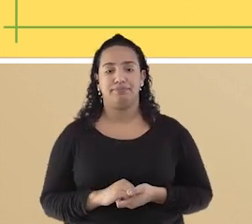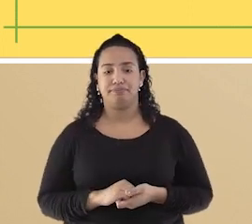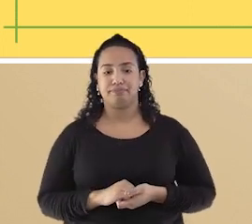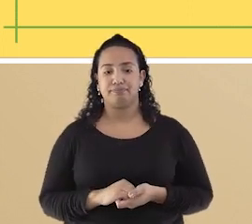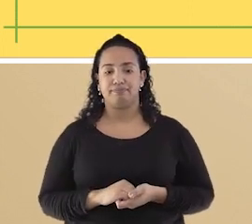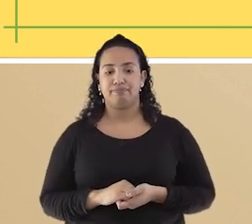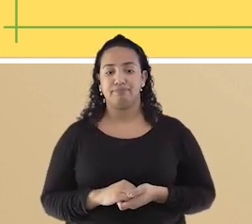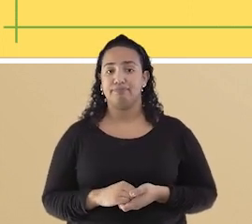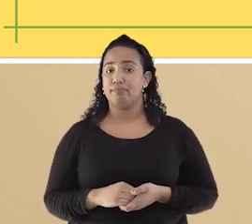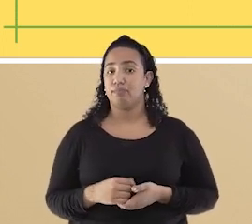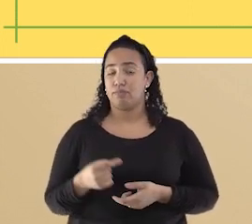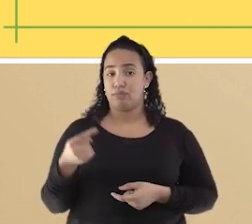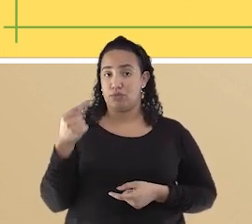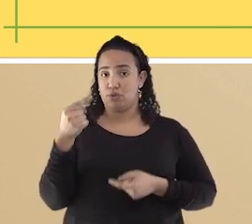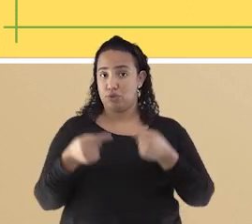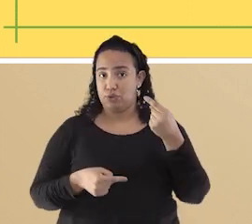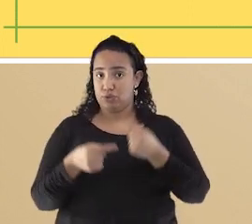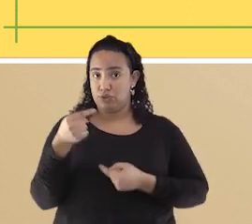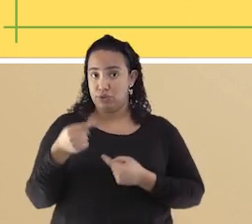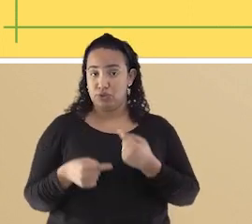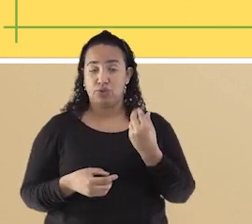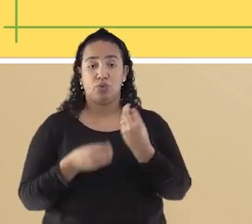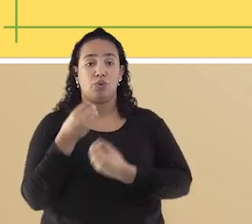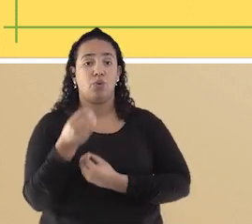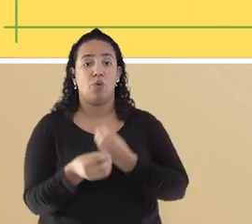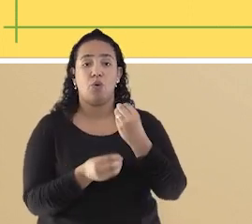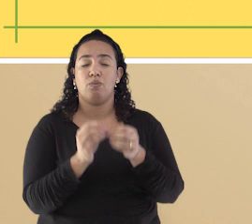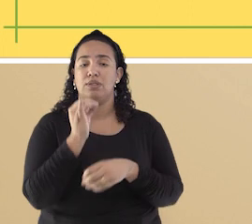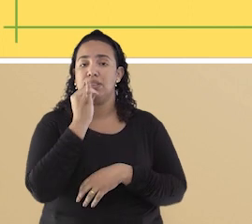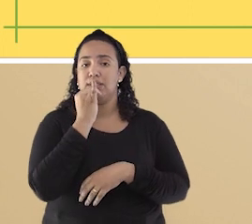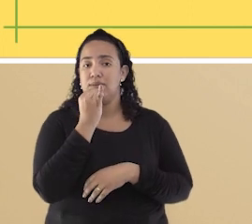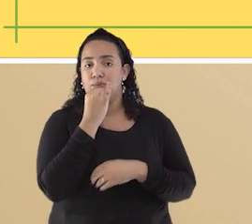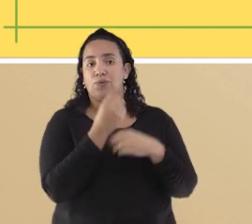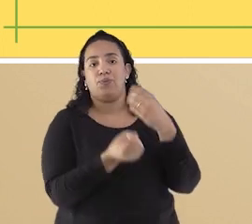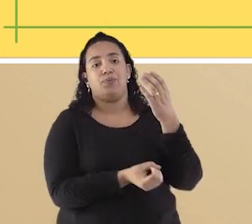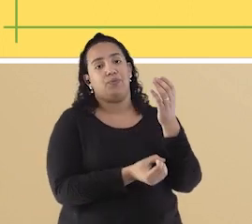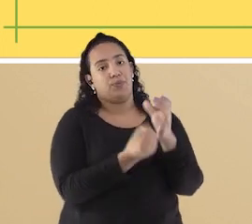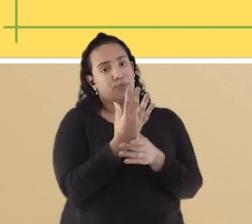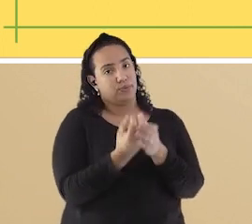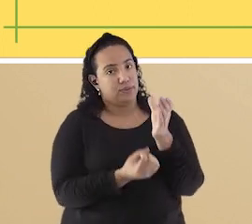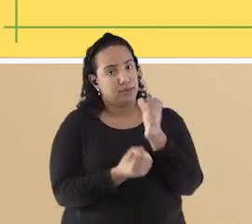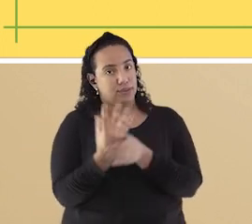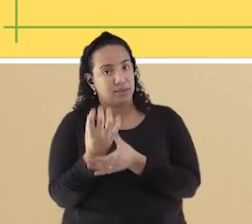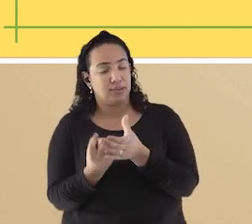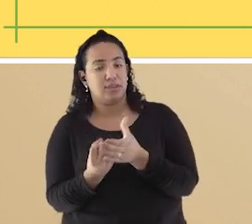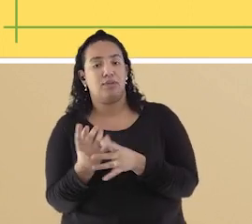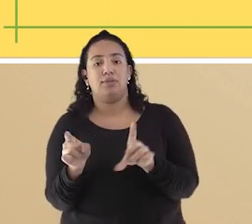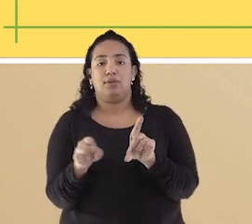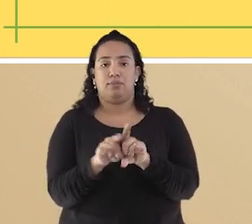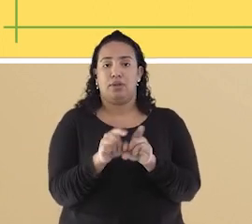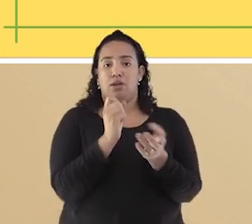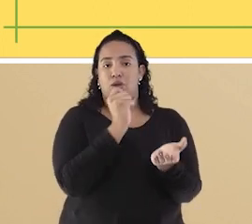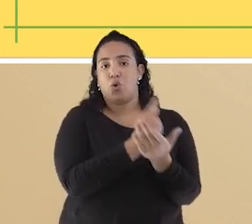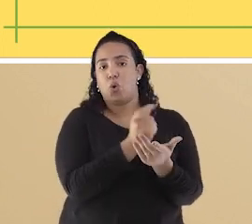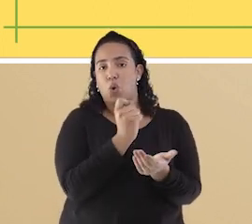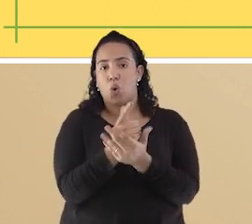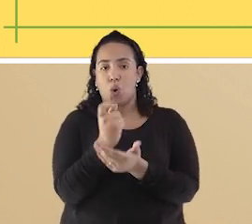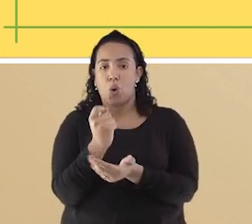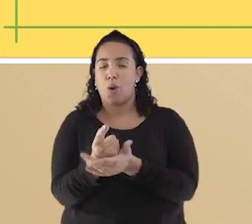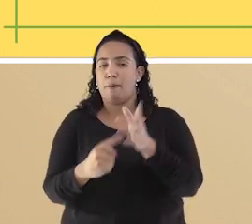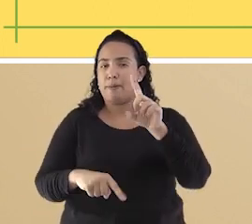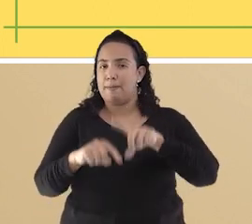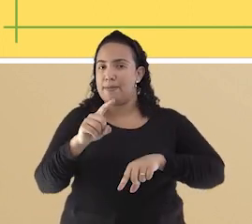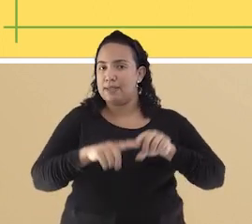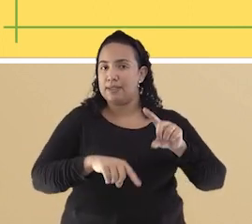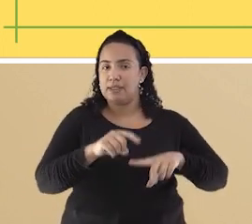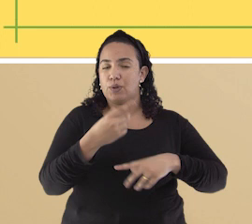BNCC: discutir em que medida a produção, a circulação e o consumo de